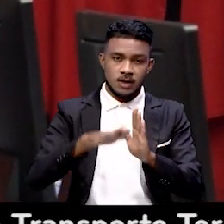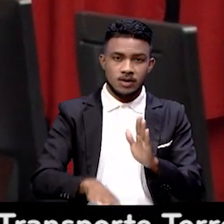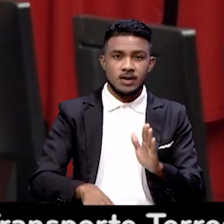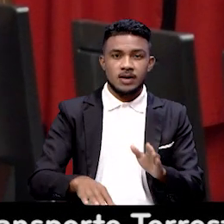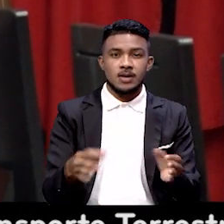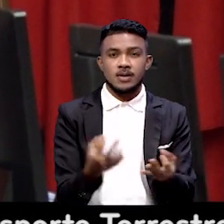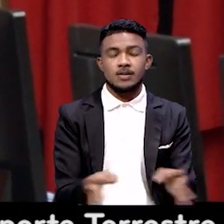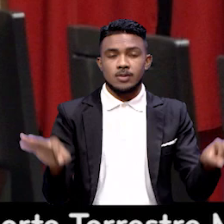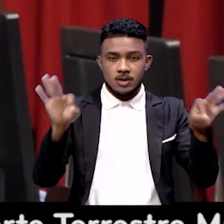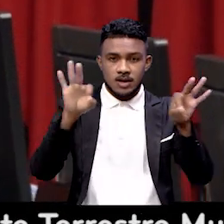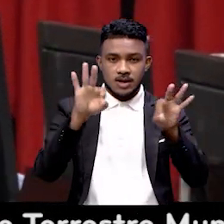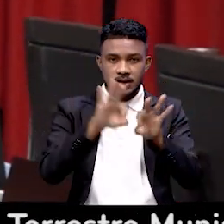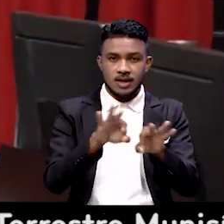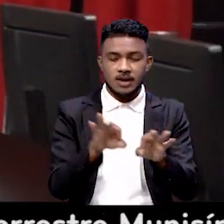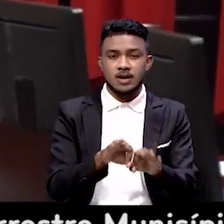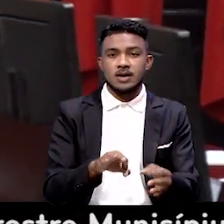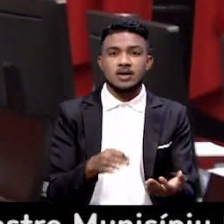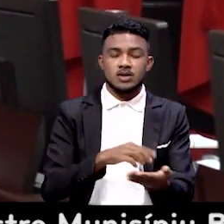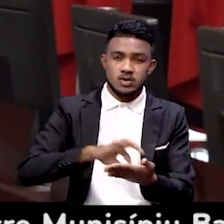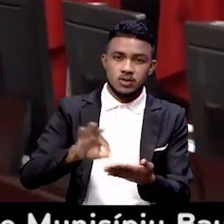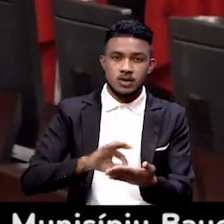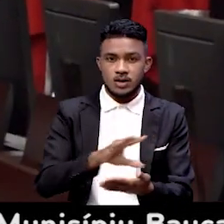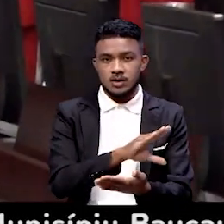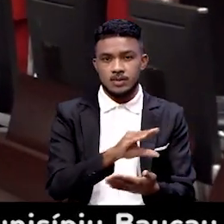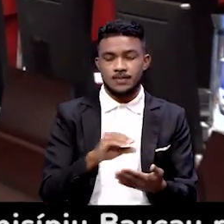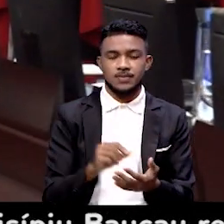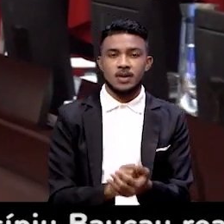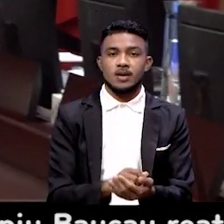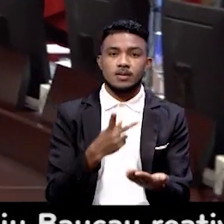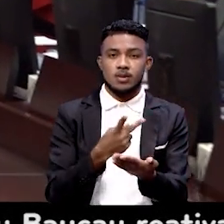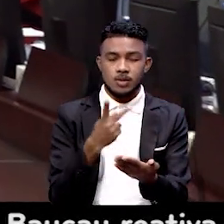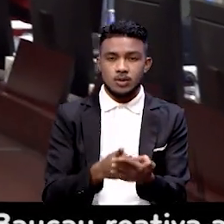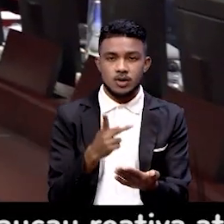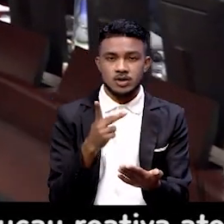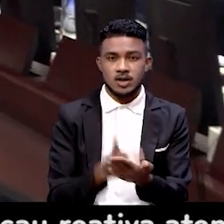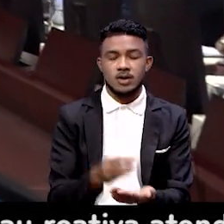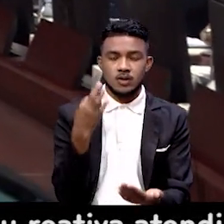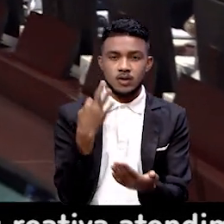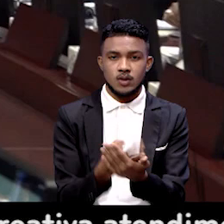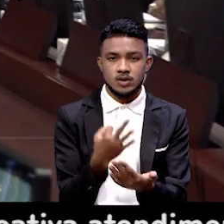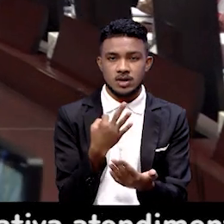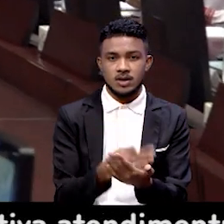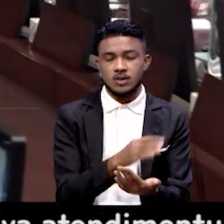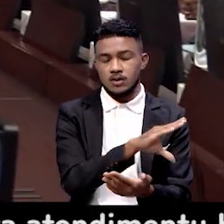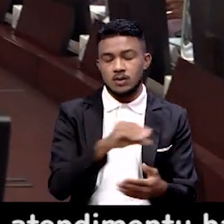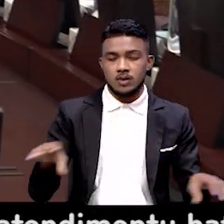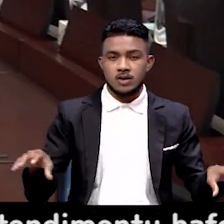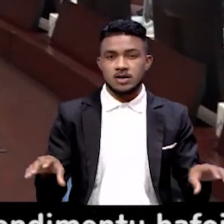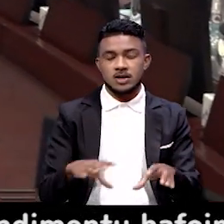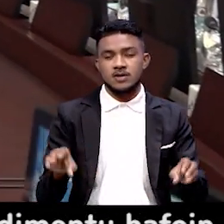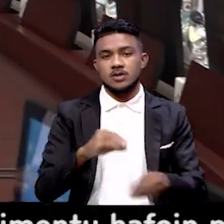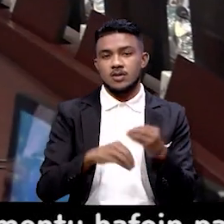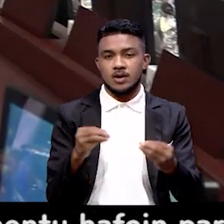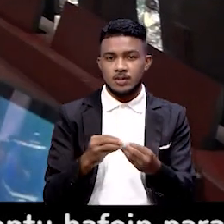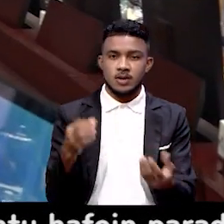princípio transparência a contabilidade no monitorização. Proposta lei enquadramento orçamental no gestão financeira pública e